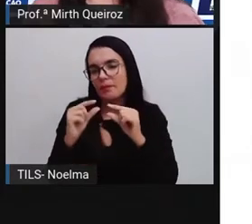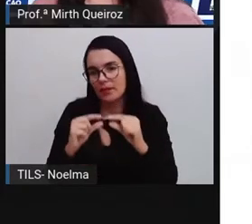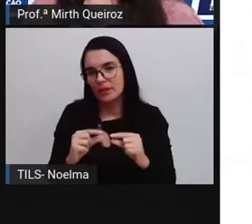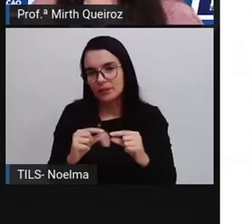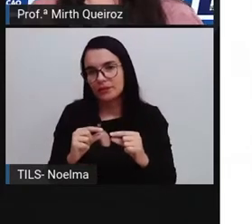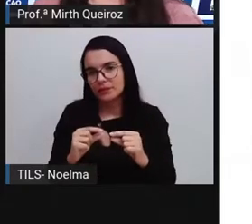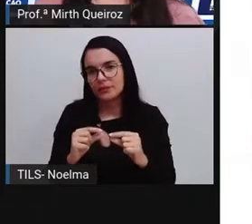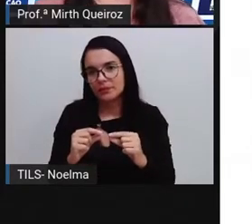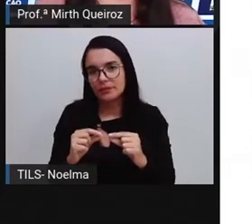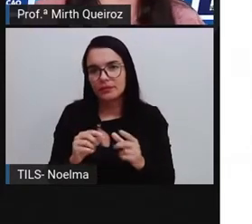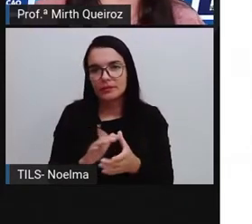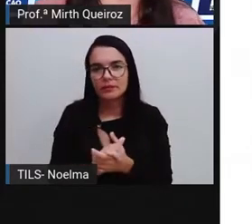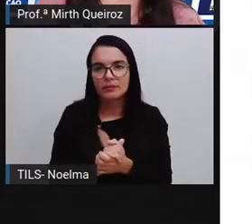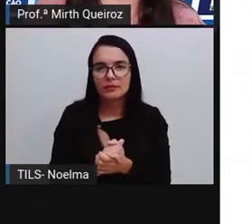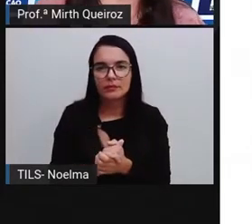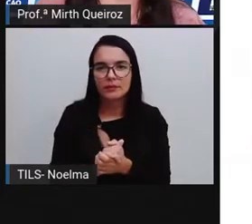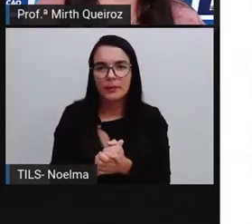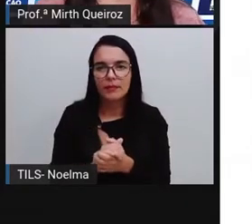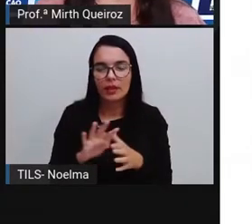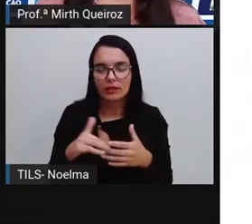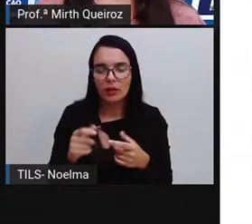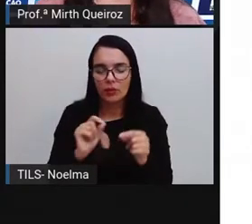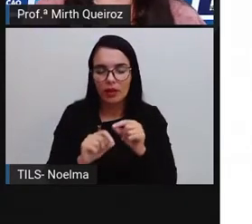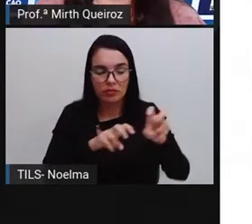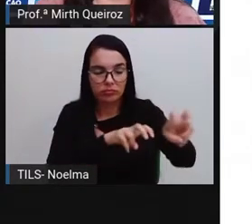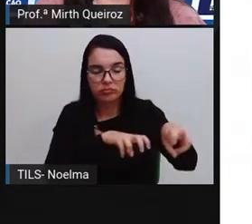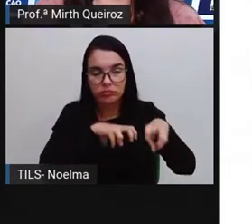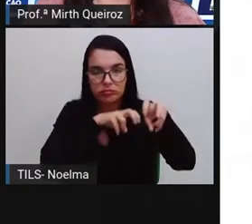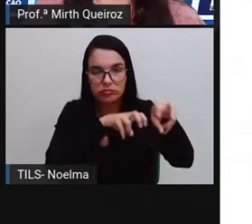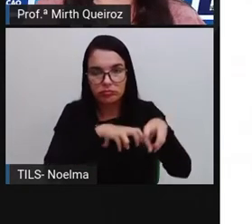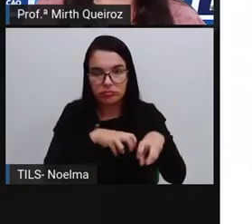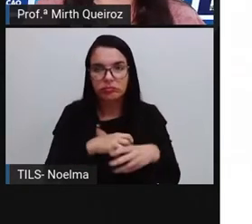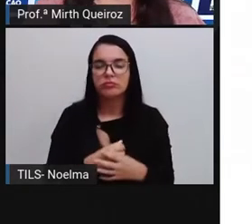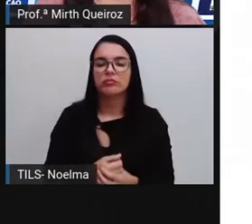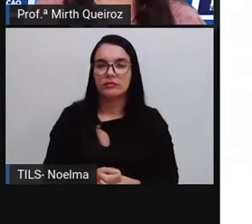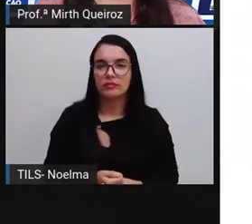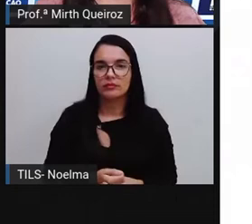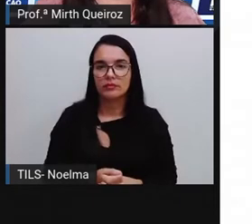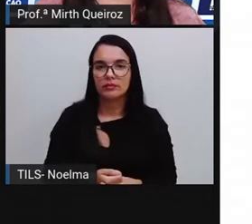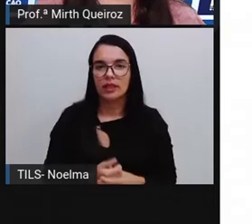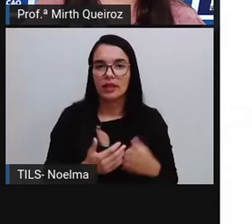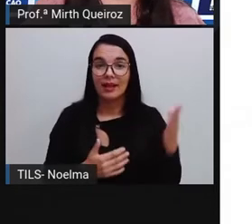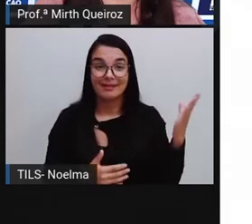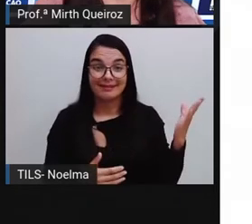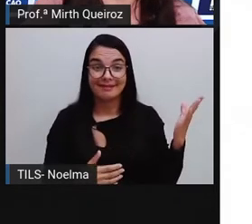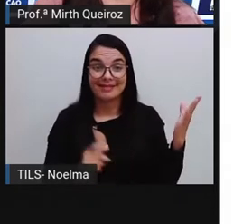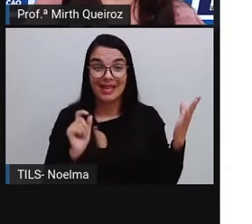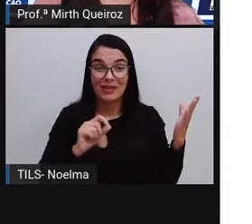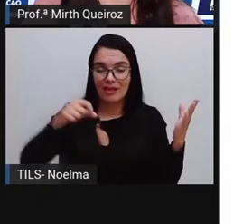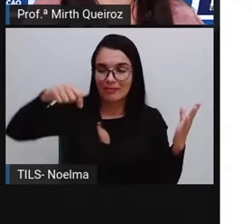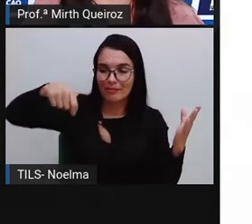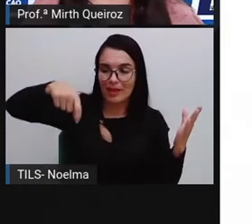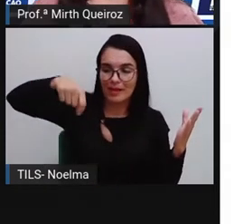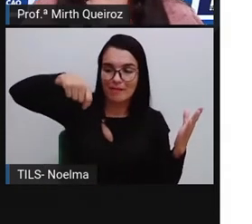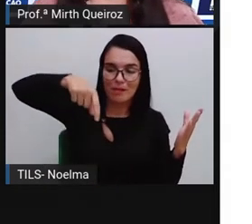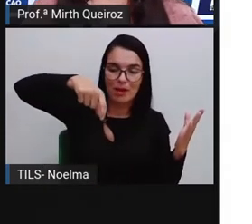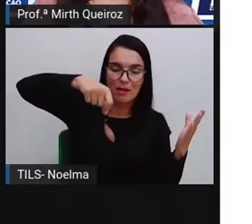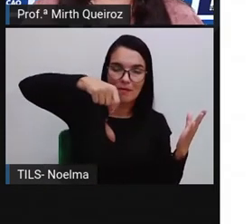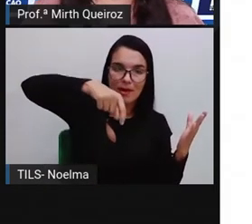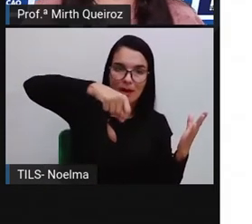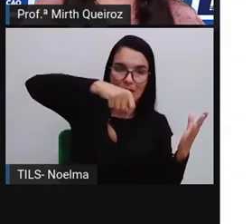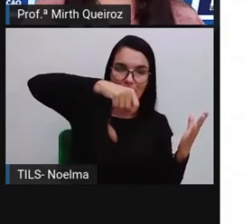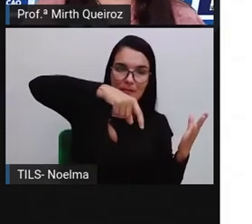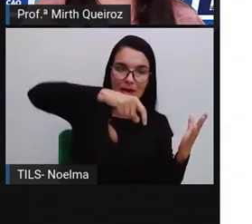e que não são aproveitados neste caso no processo produtivo do campo e aí a gente tem dois